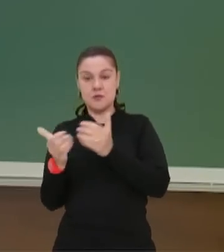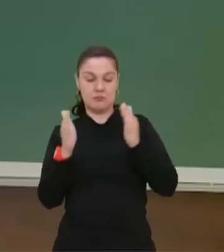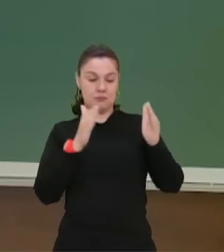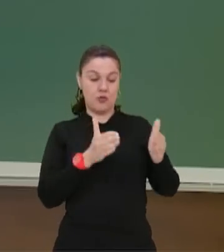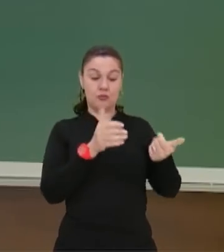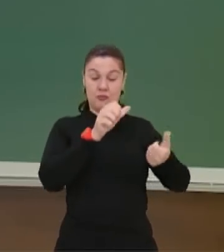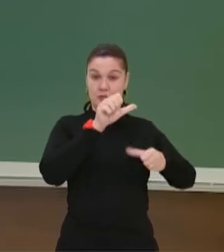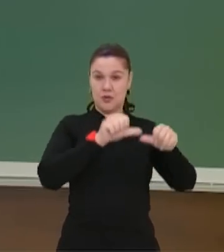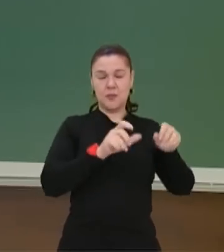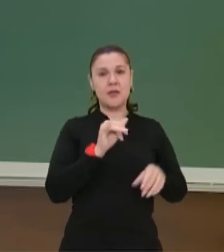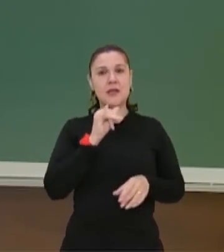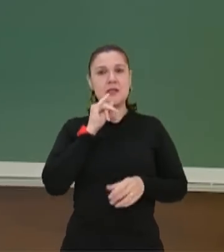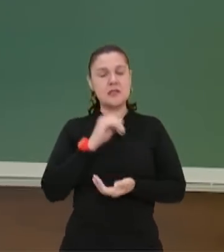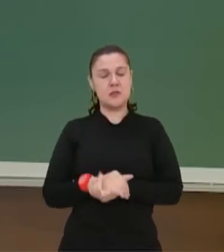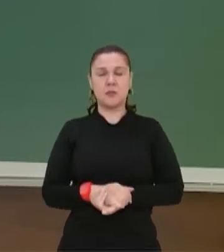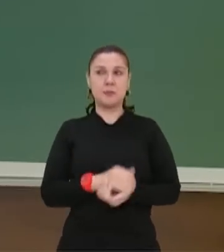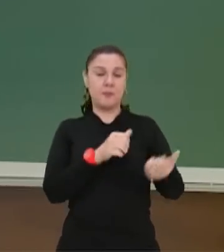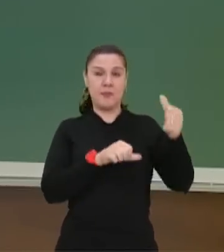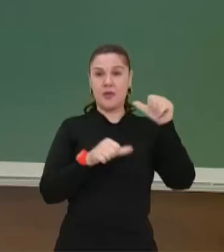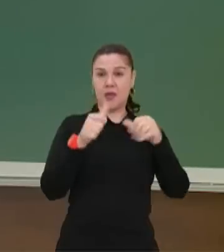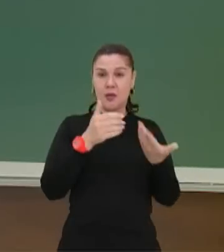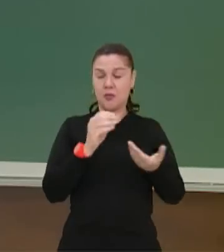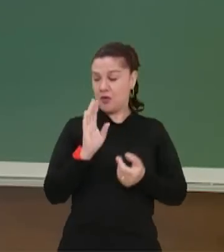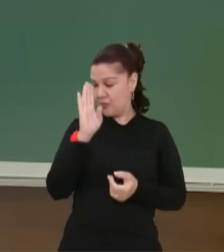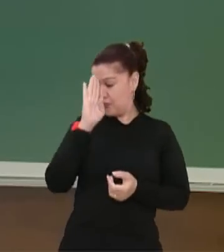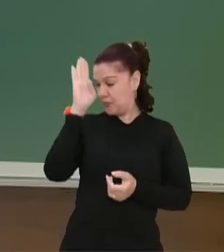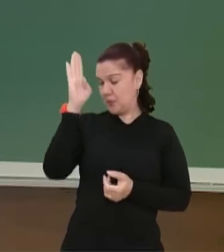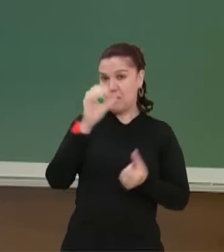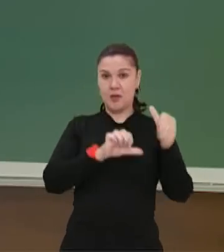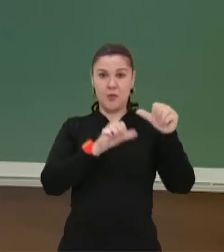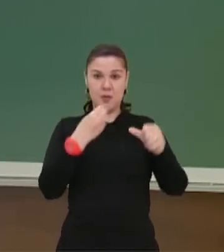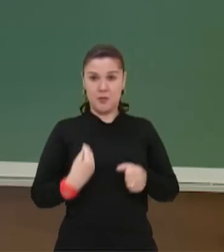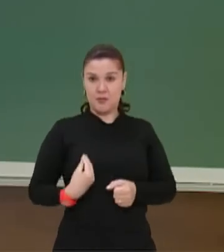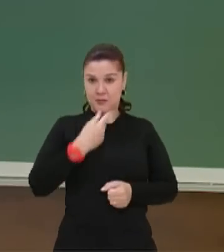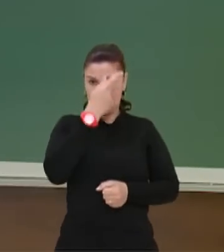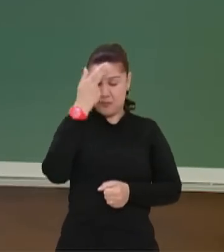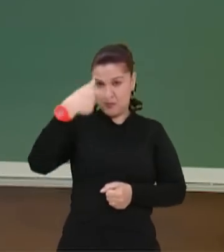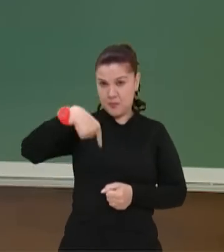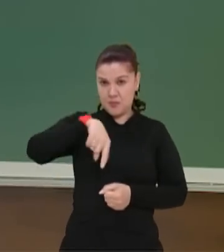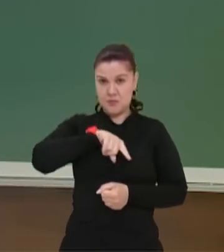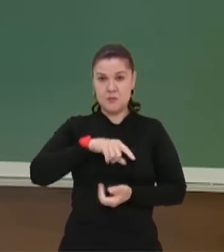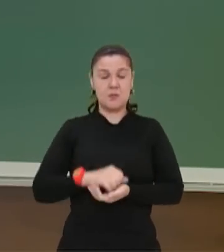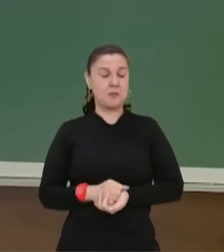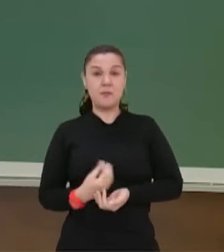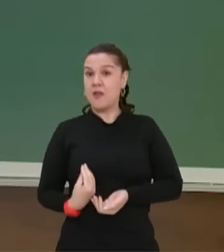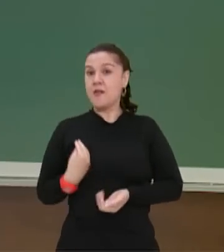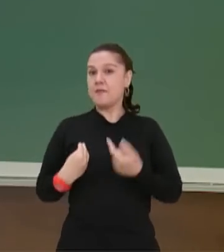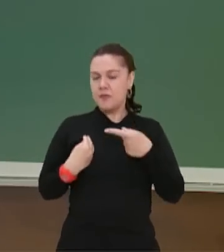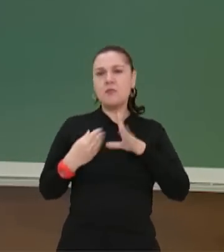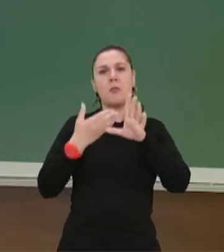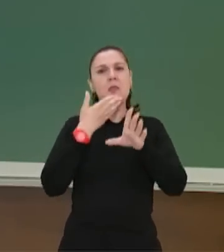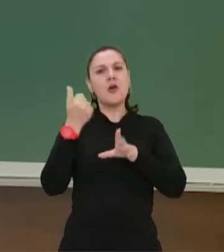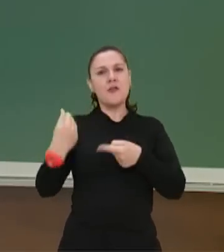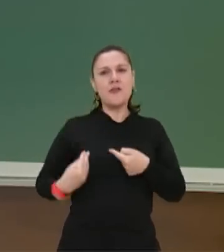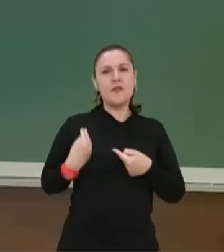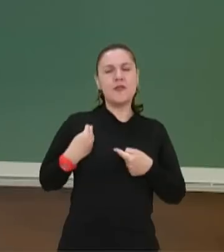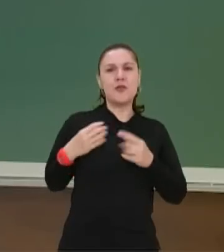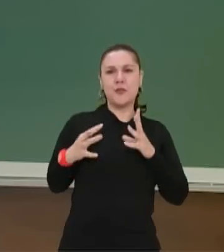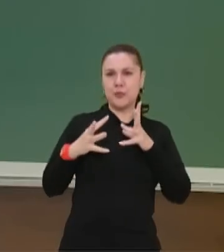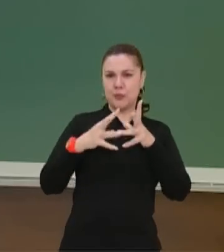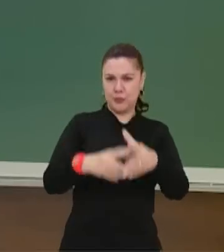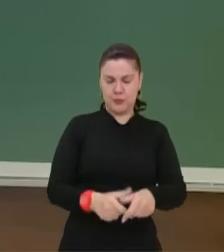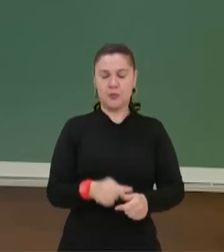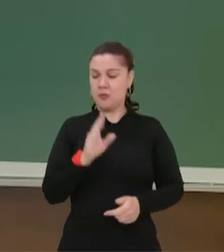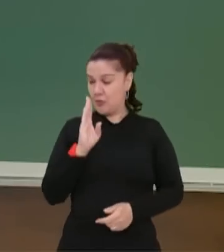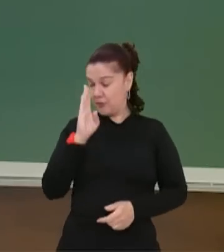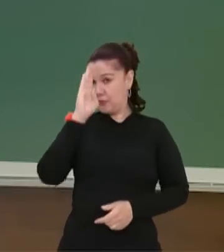químicos. Por exemplo, fatores químicos, o que é fundamental para a vida de um ser vivo? Eu falando no ser vivo no geral, é fundamental que a gente